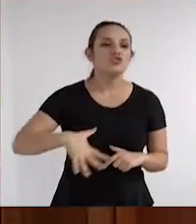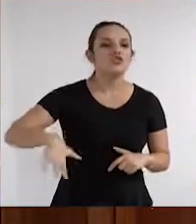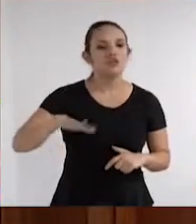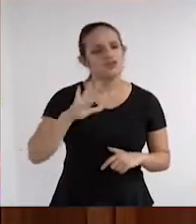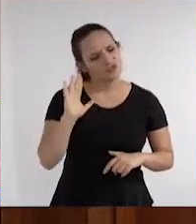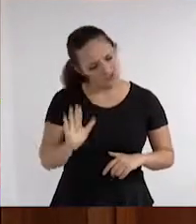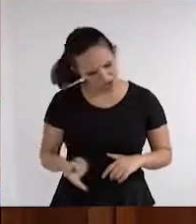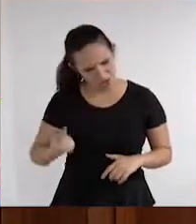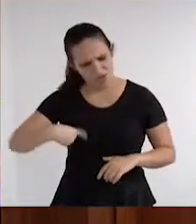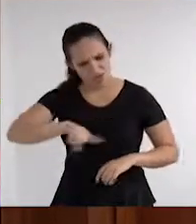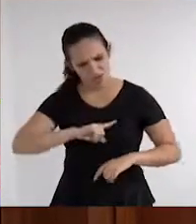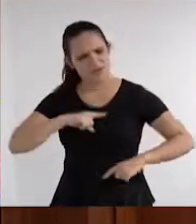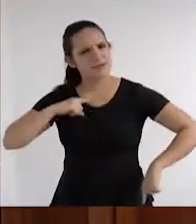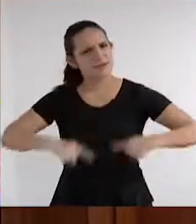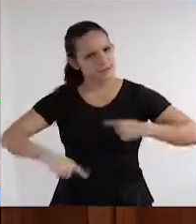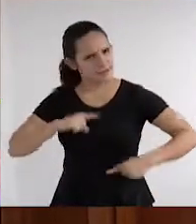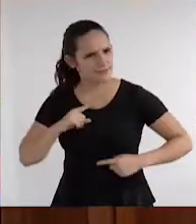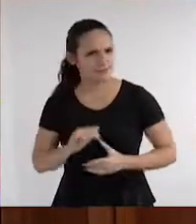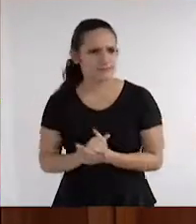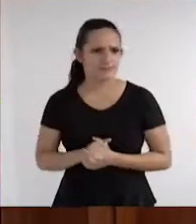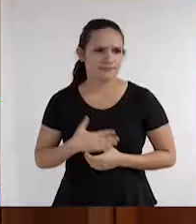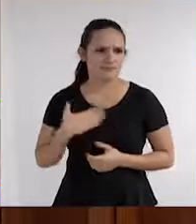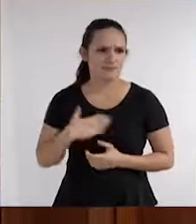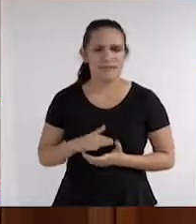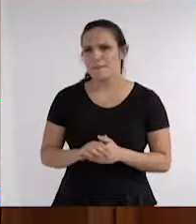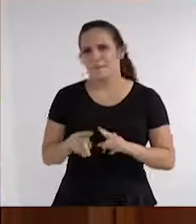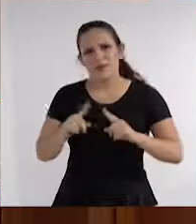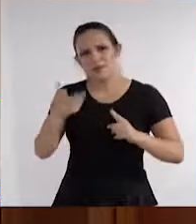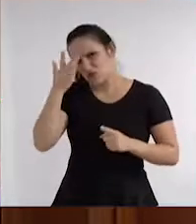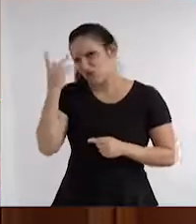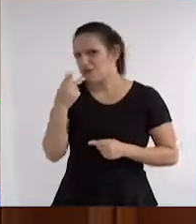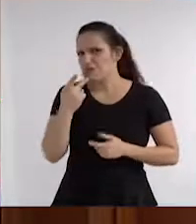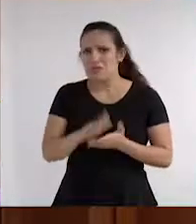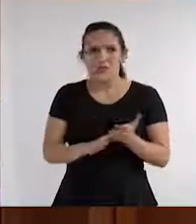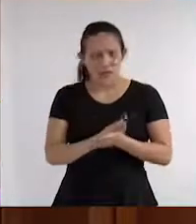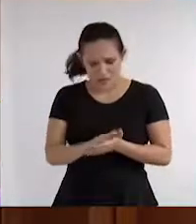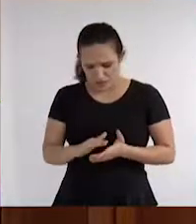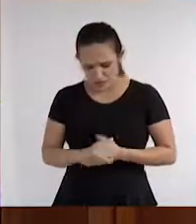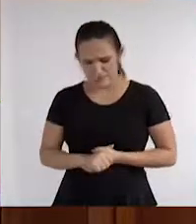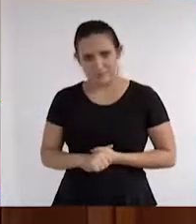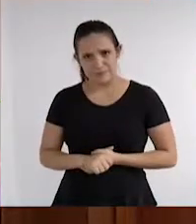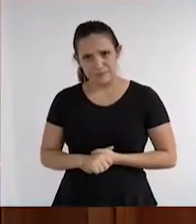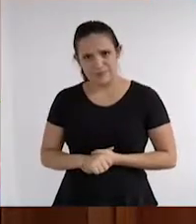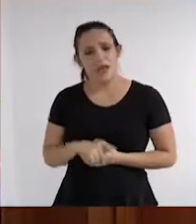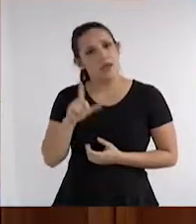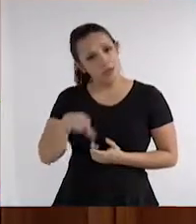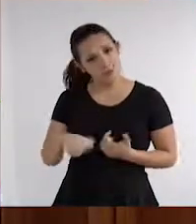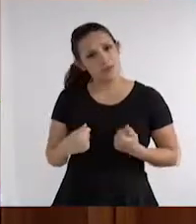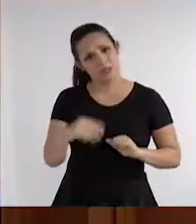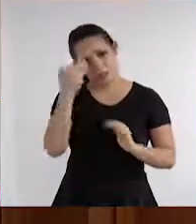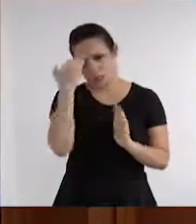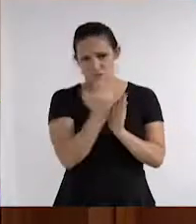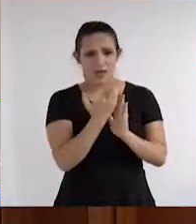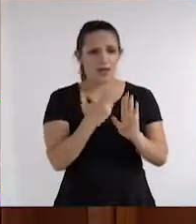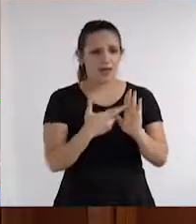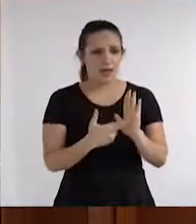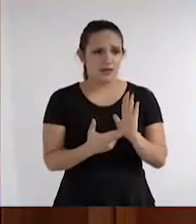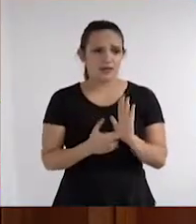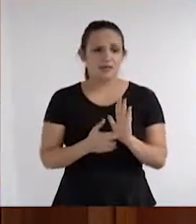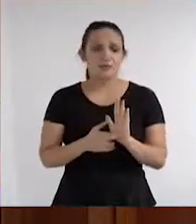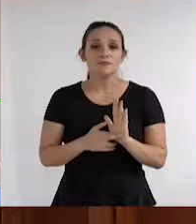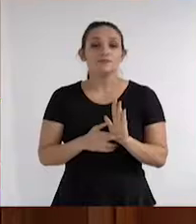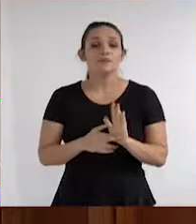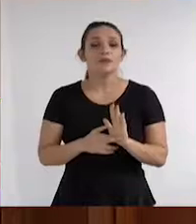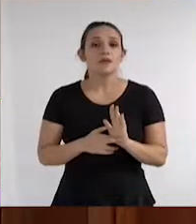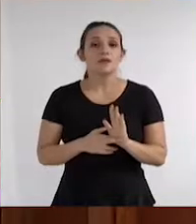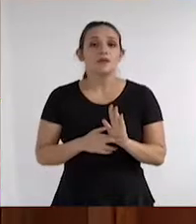primeira discussão, momento nenhum aqui eu ouvi ninguém contestar com relação ao rito. A questão não é o rito, quando nós